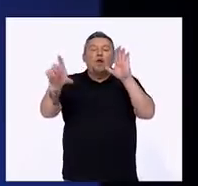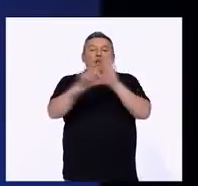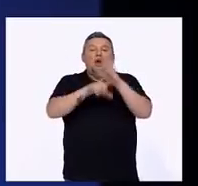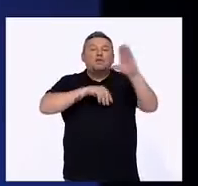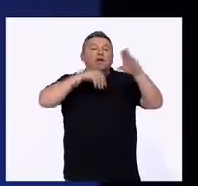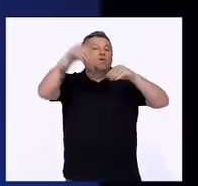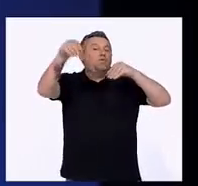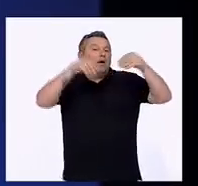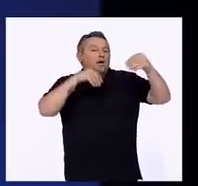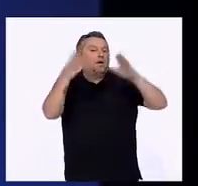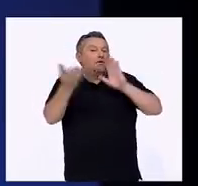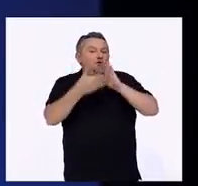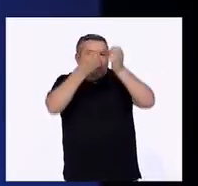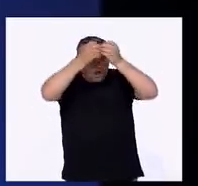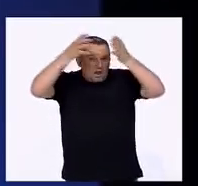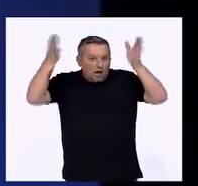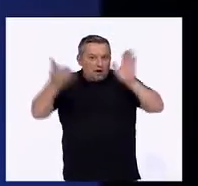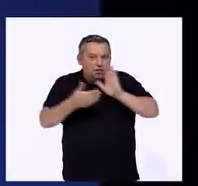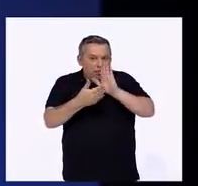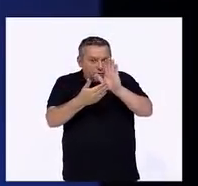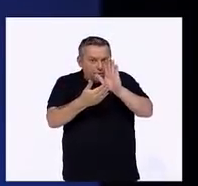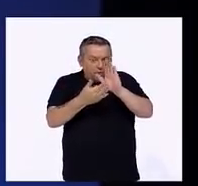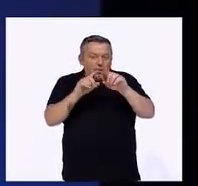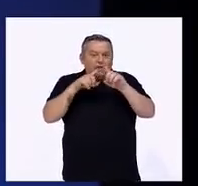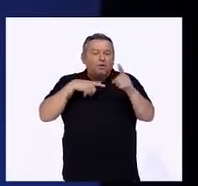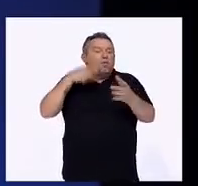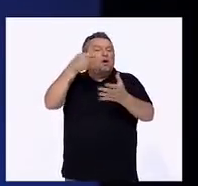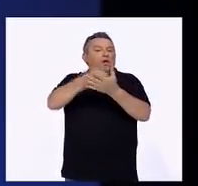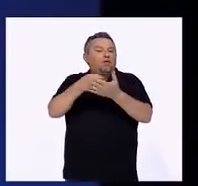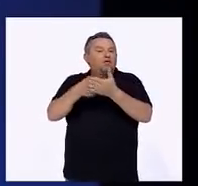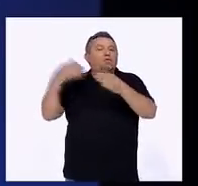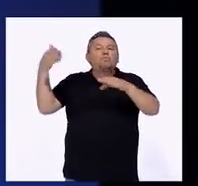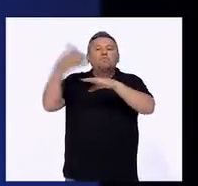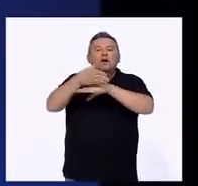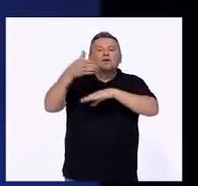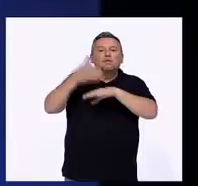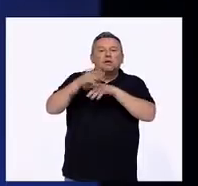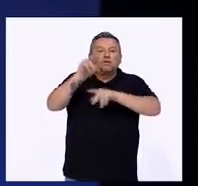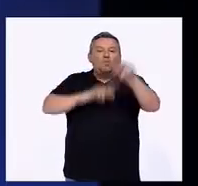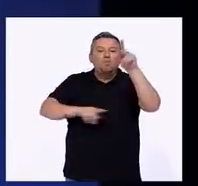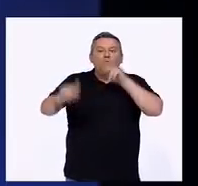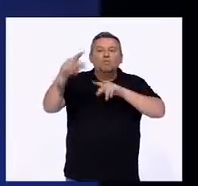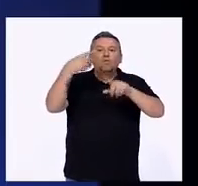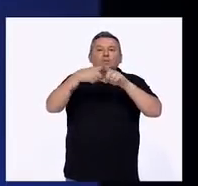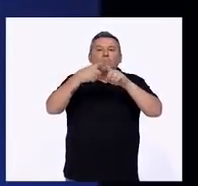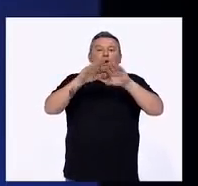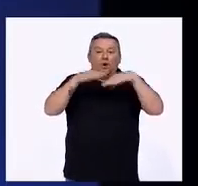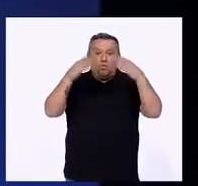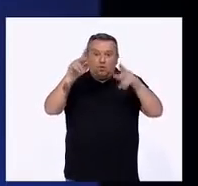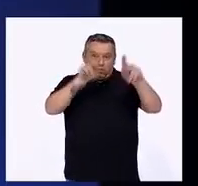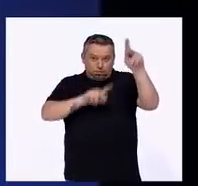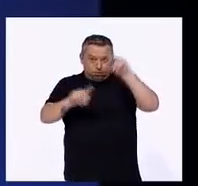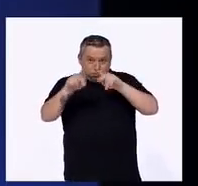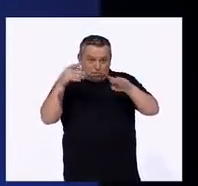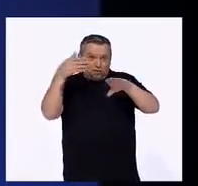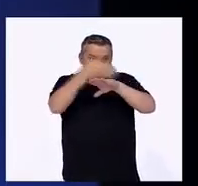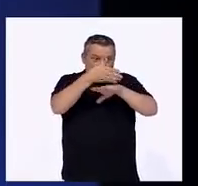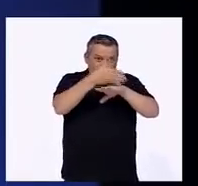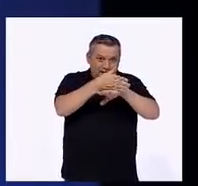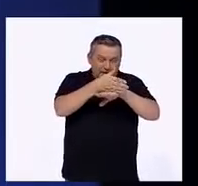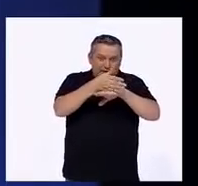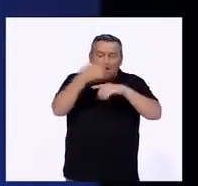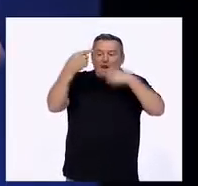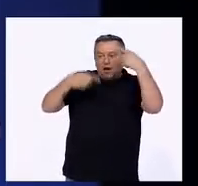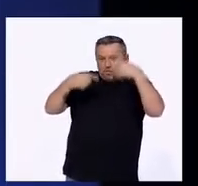essas ferramentas serão aprofundadas, com a garantia de participação do povo. Porque quando o povo participa, o controle da política é feito. Então,